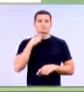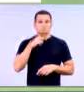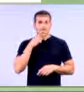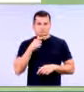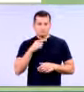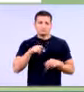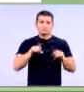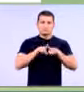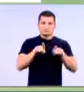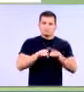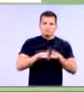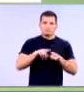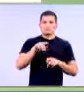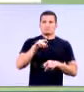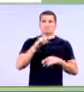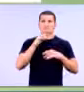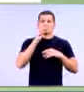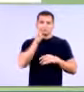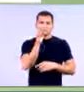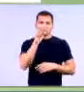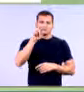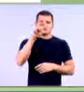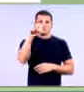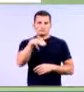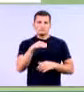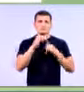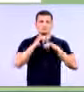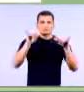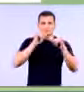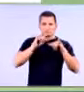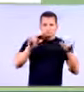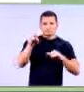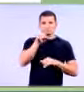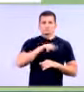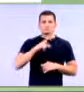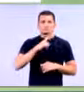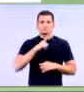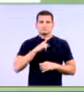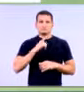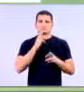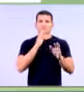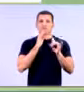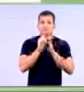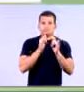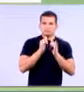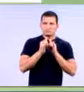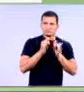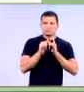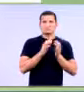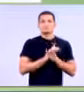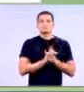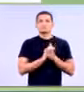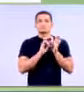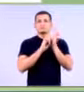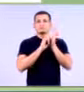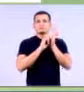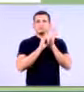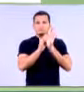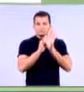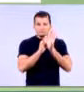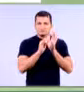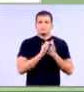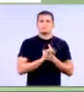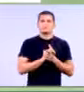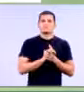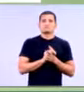de notícias, que é onde vocês recebem as informações a respeito dos editais de